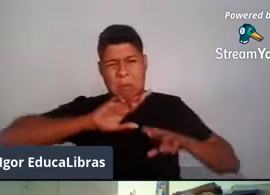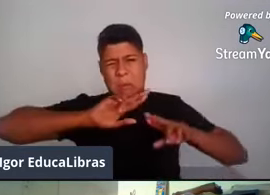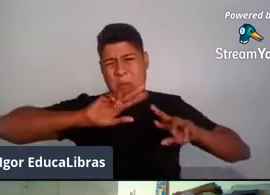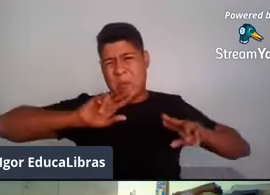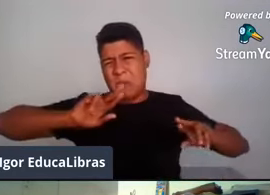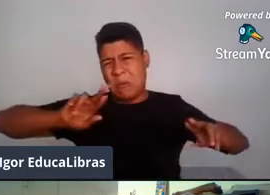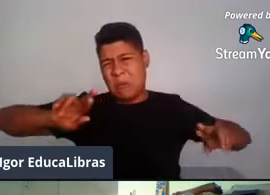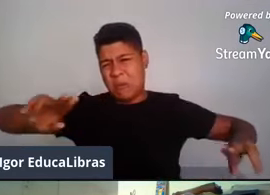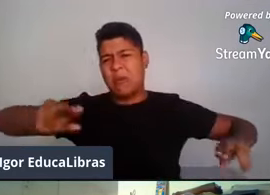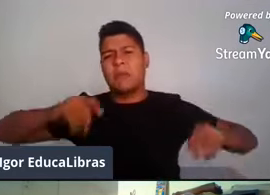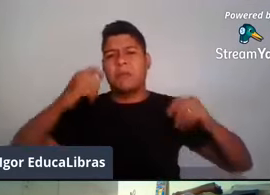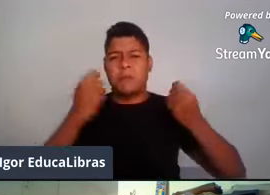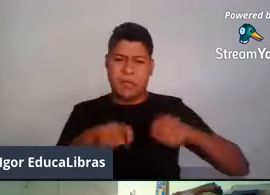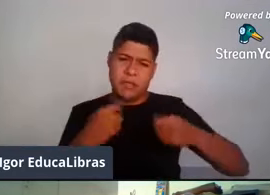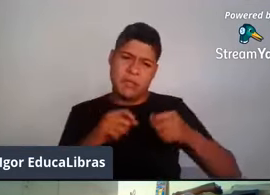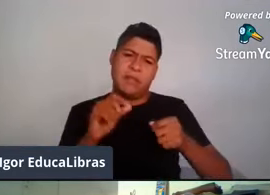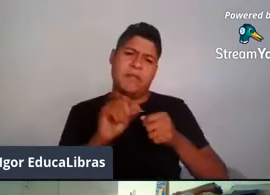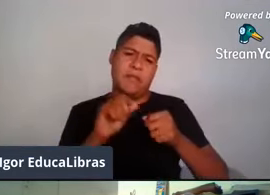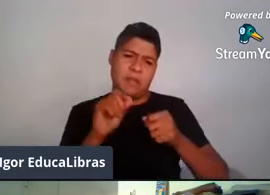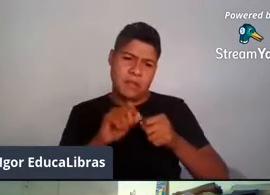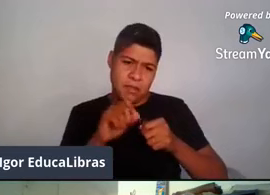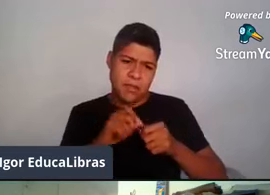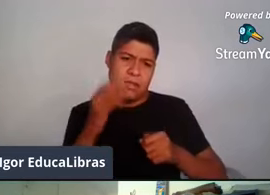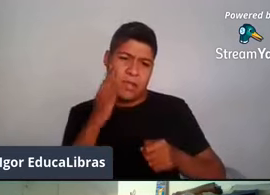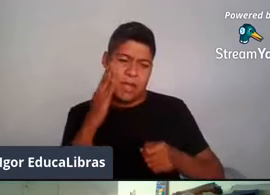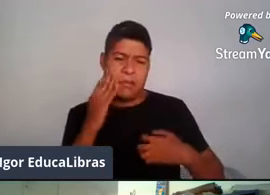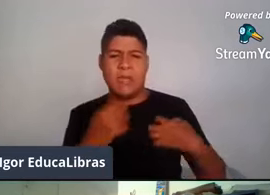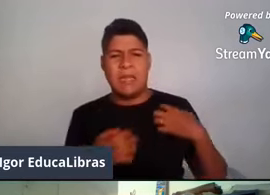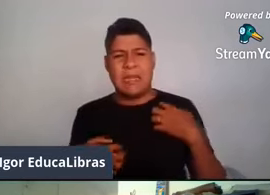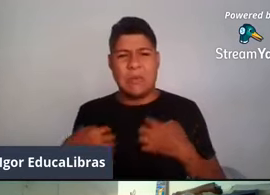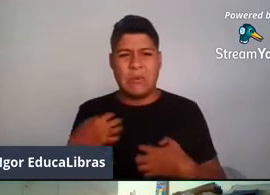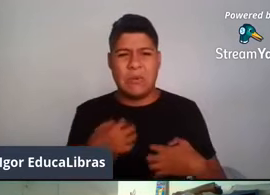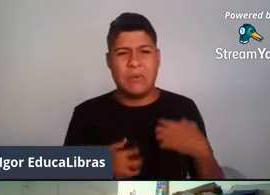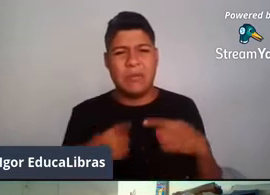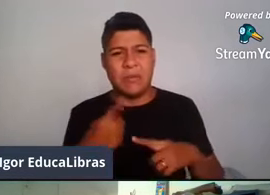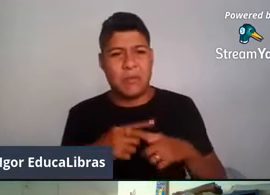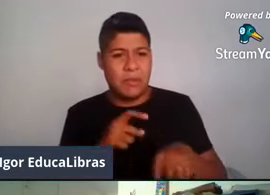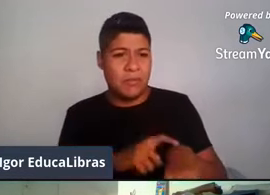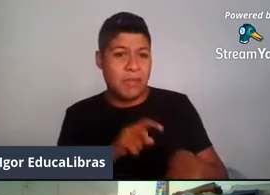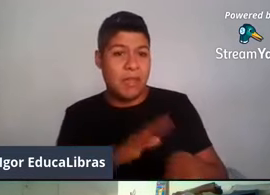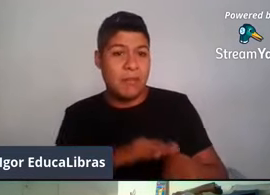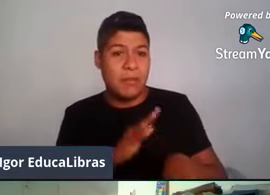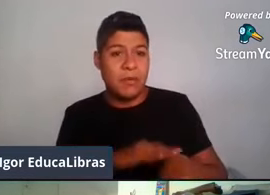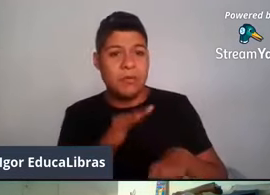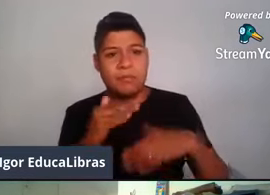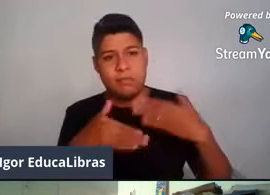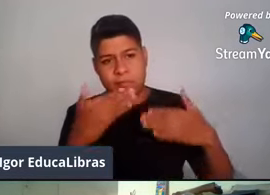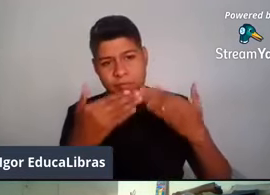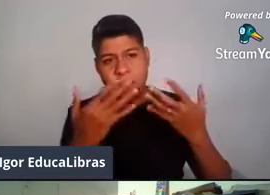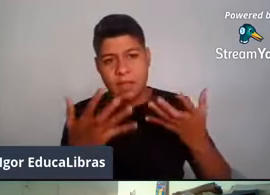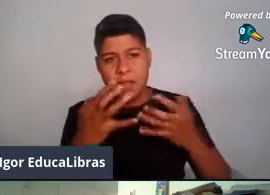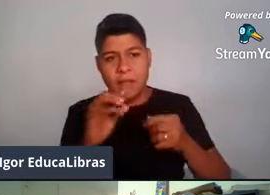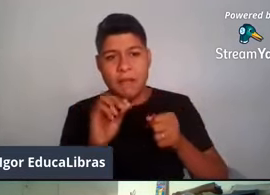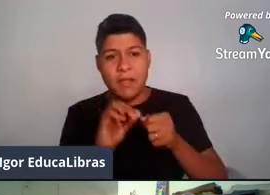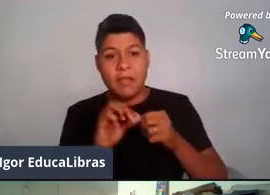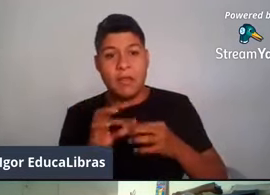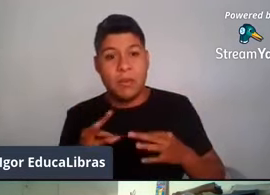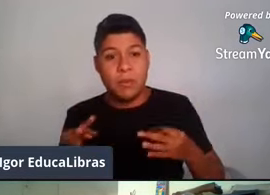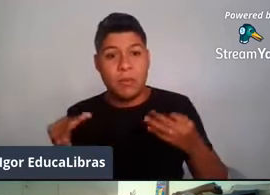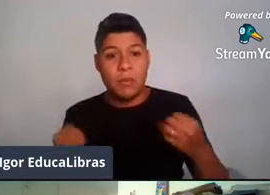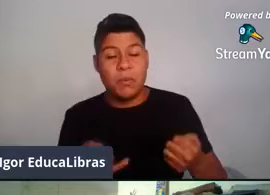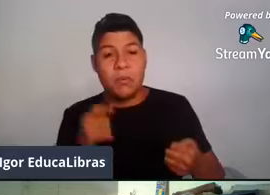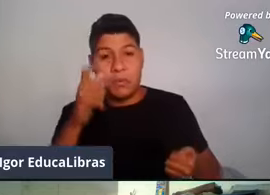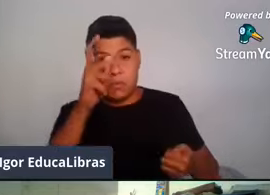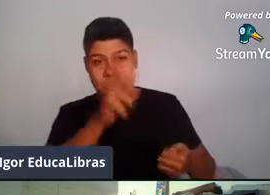coisa que precisa ser feita e vai dando aquela angústia, né, porque o tempo vai correndo e a gente vai querendo fazer tudo, você,